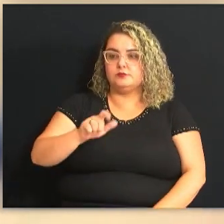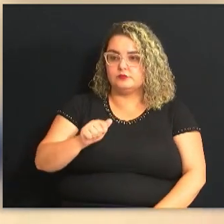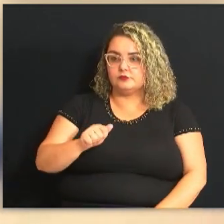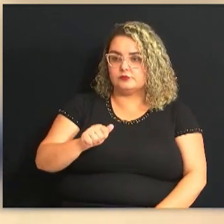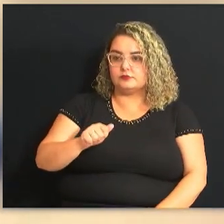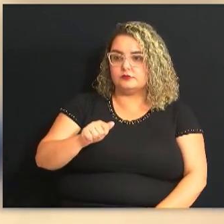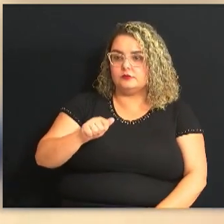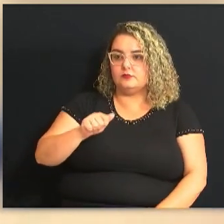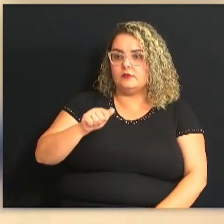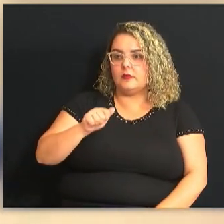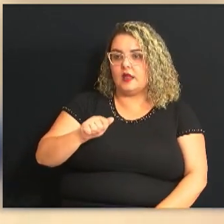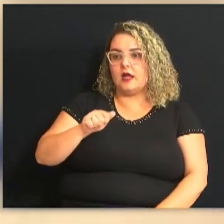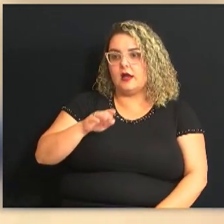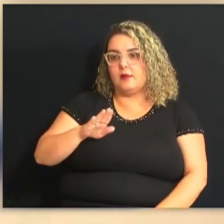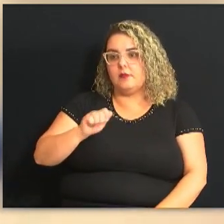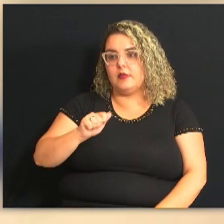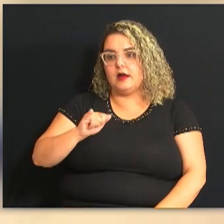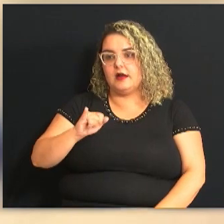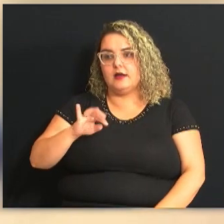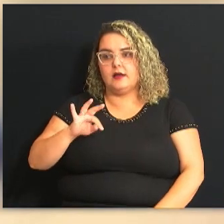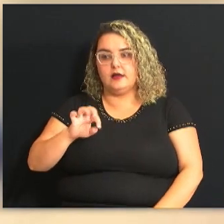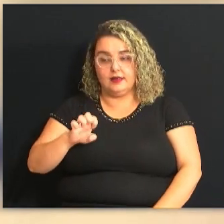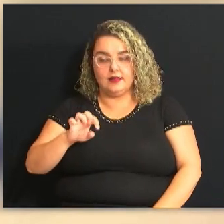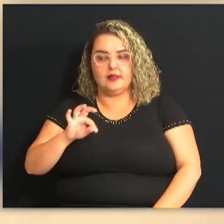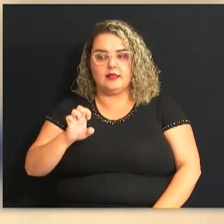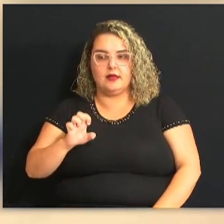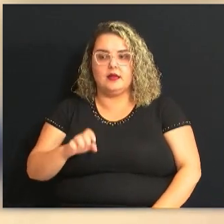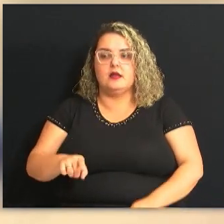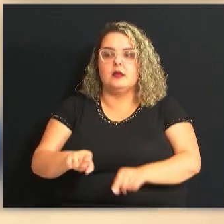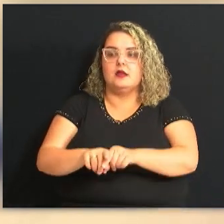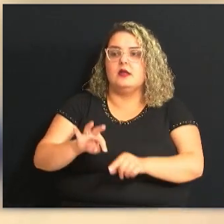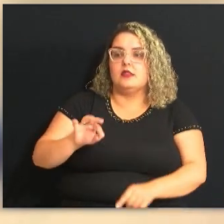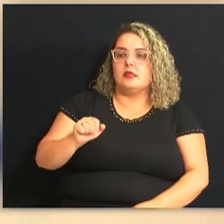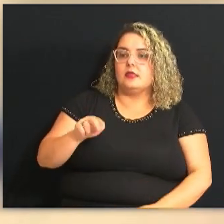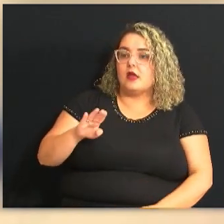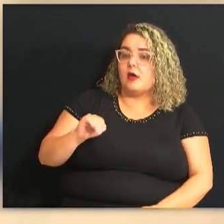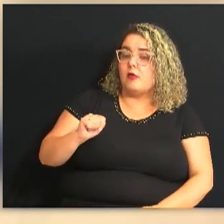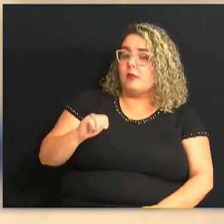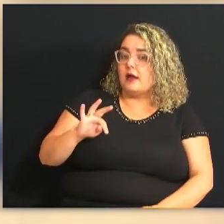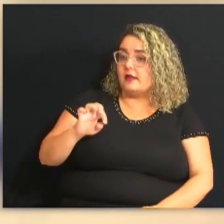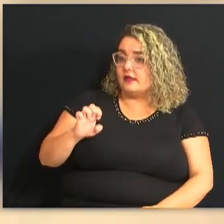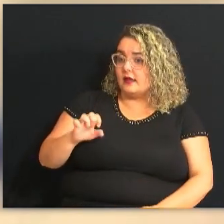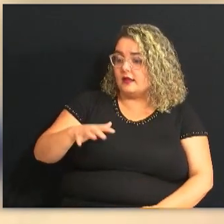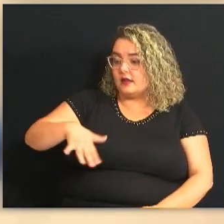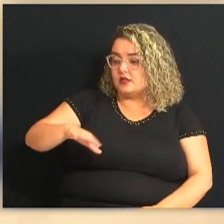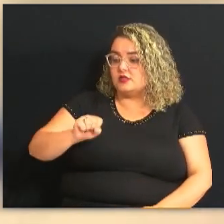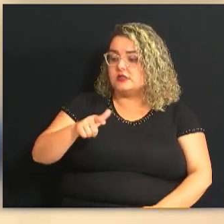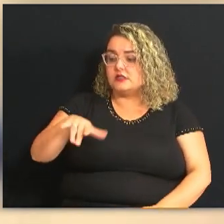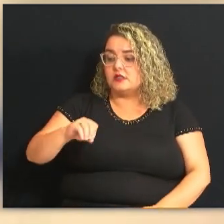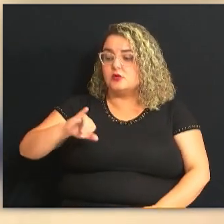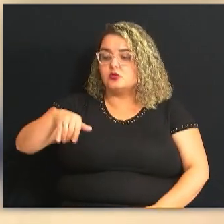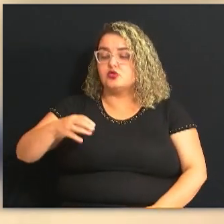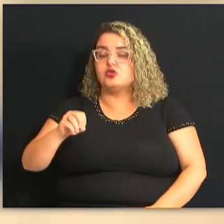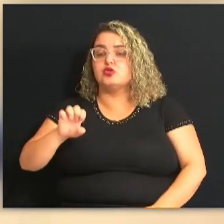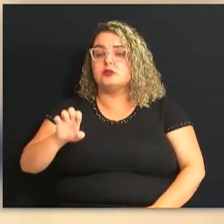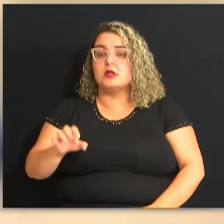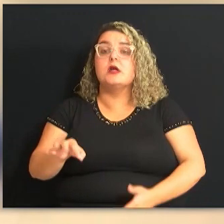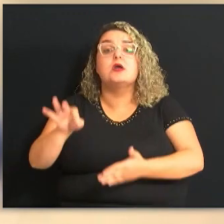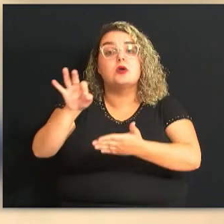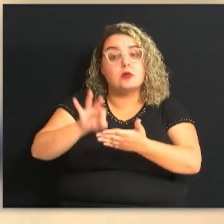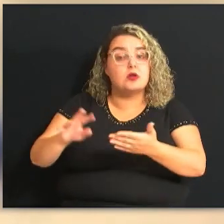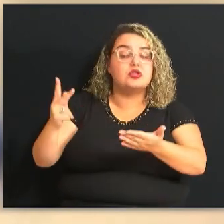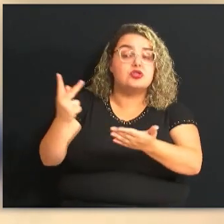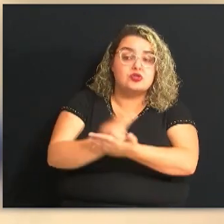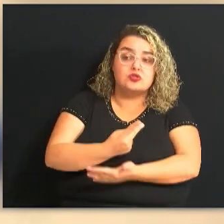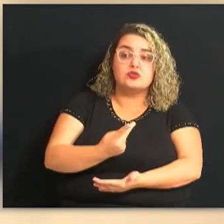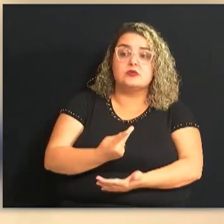como também do Taubaté, na região de São José, e graças a Deus corrigiu este erro, este